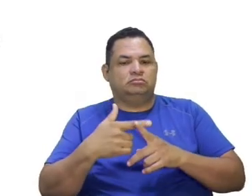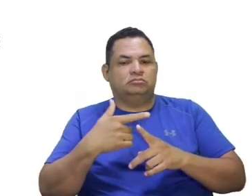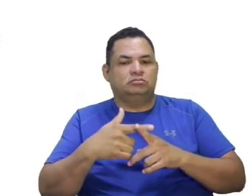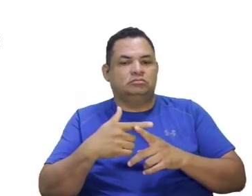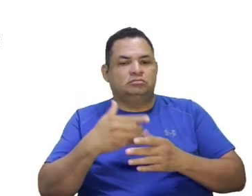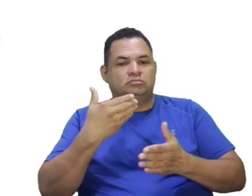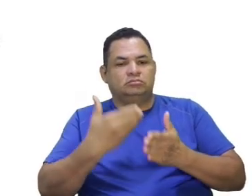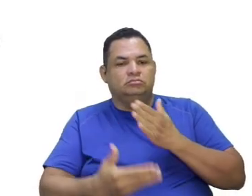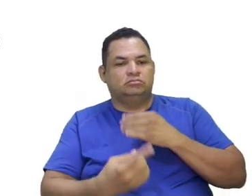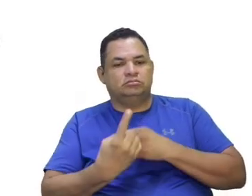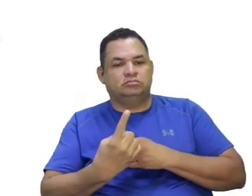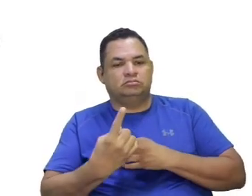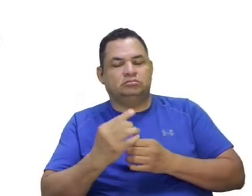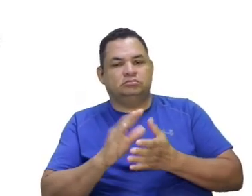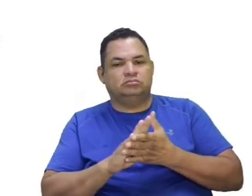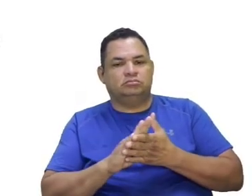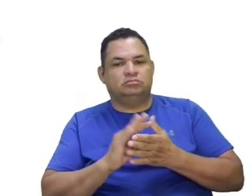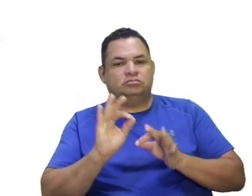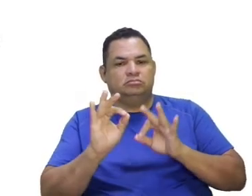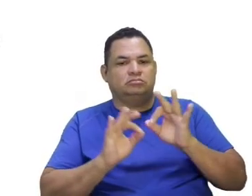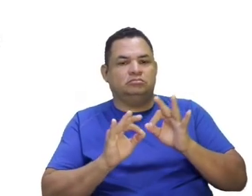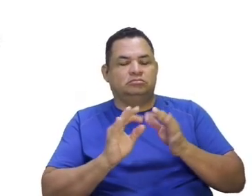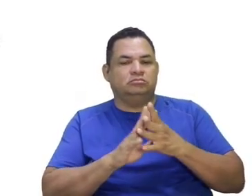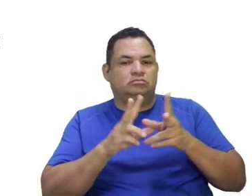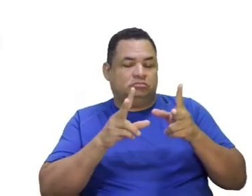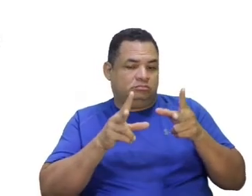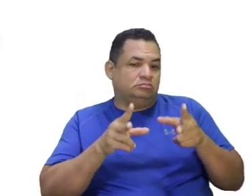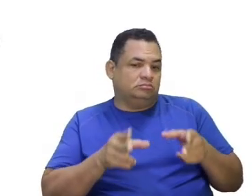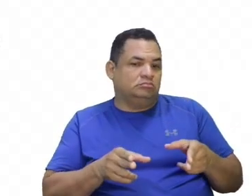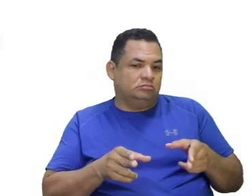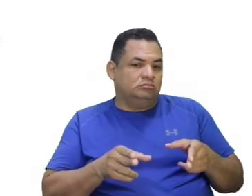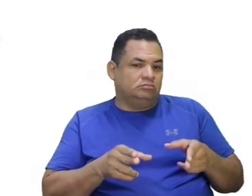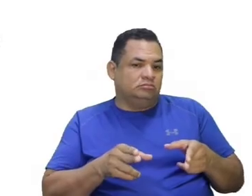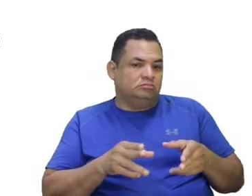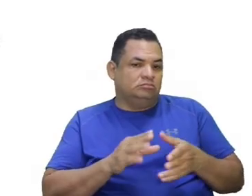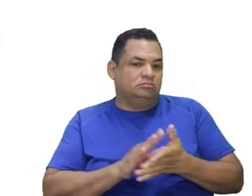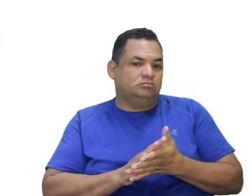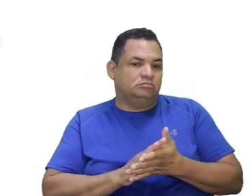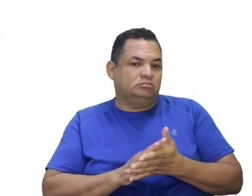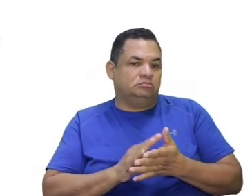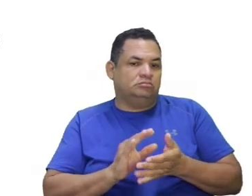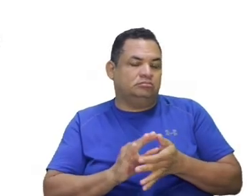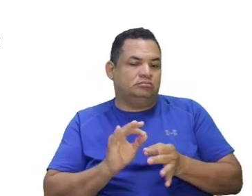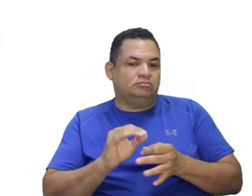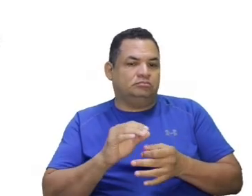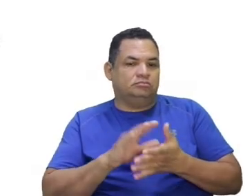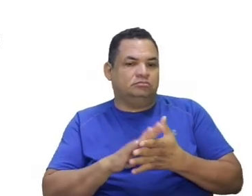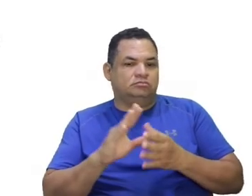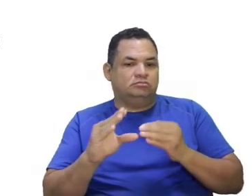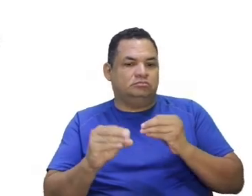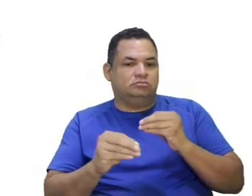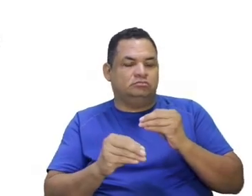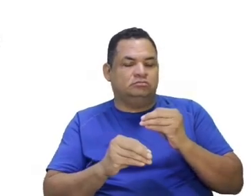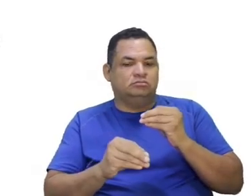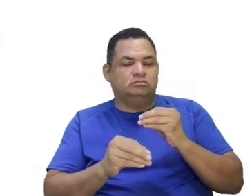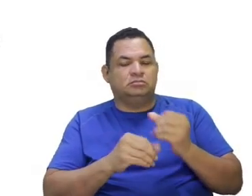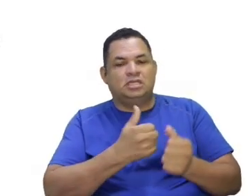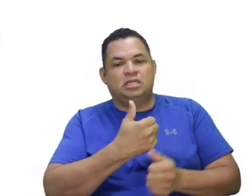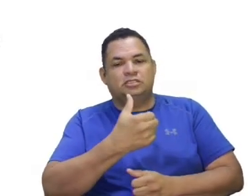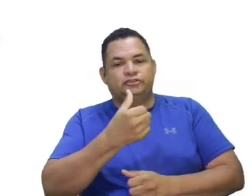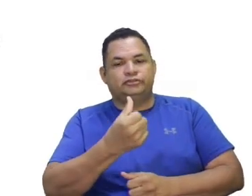ele perdeu um elétron, ele teria distribuição eletrônica igualzinha à do enxofre, porque ficaria com